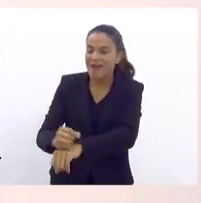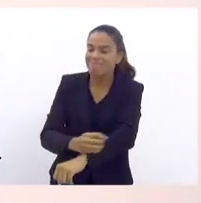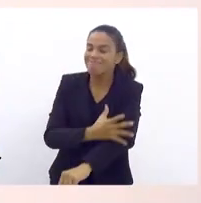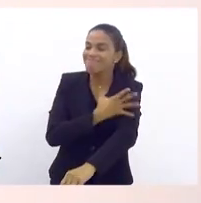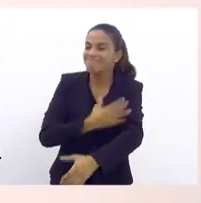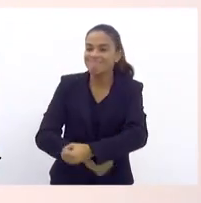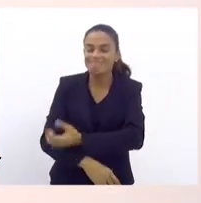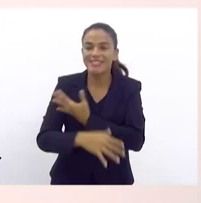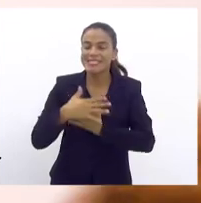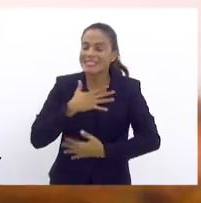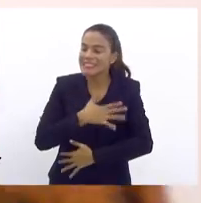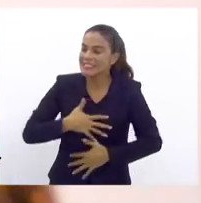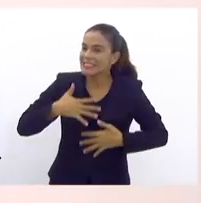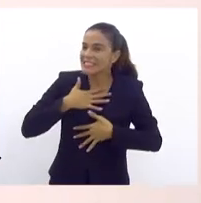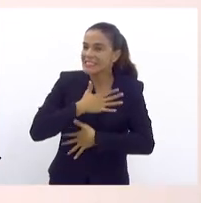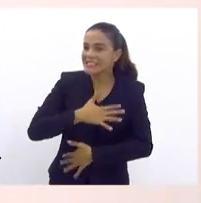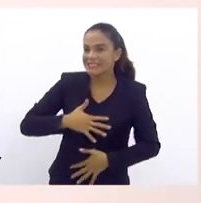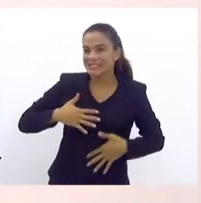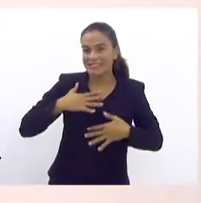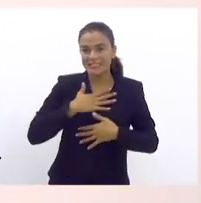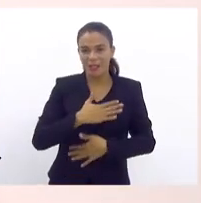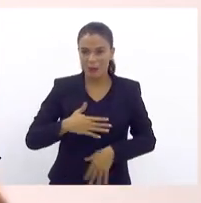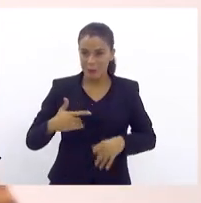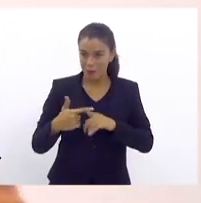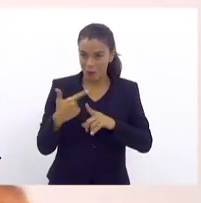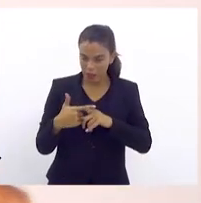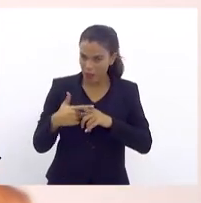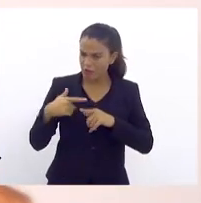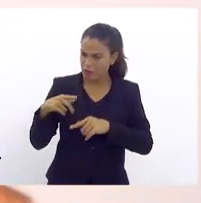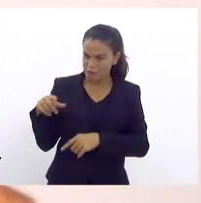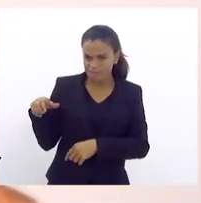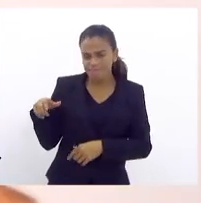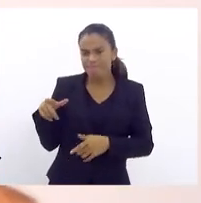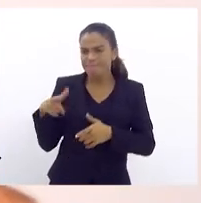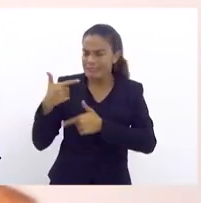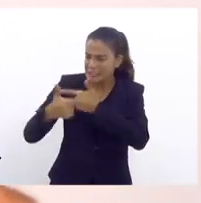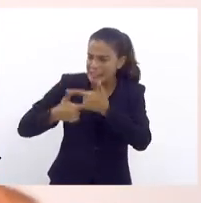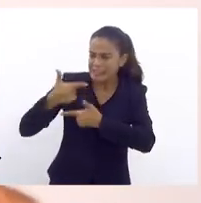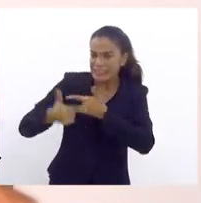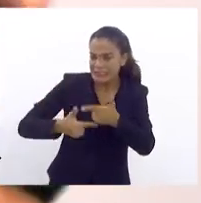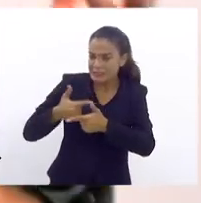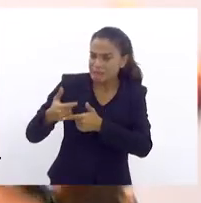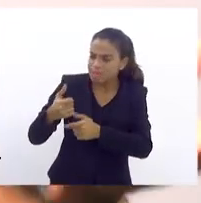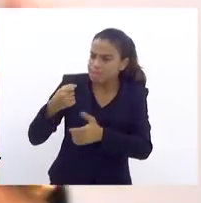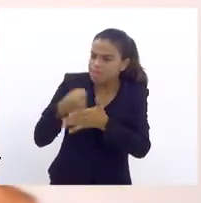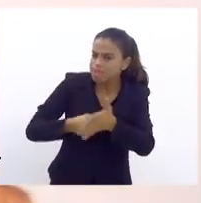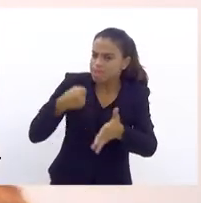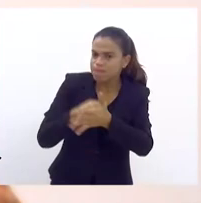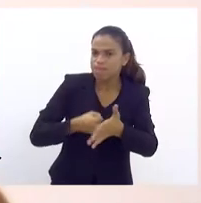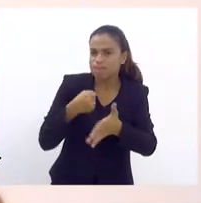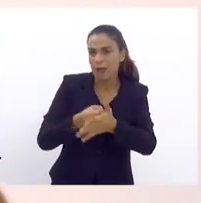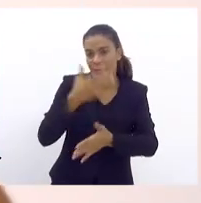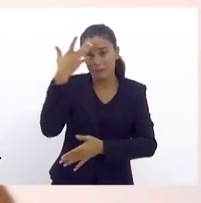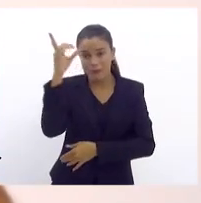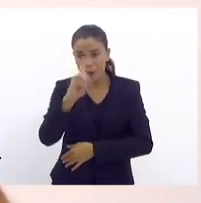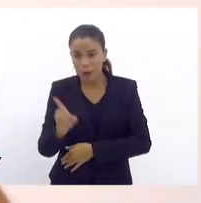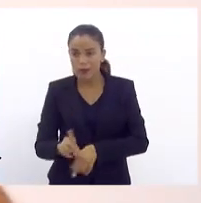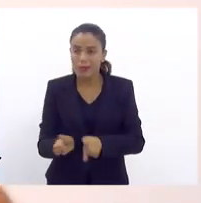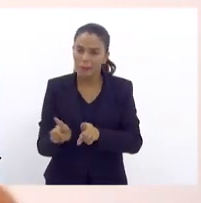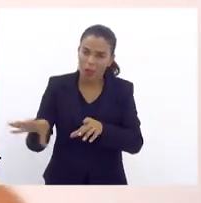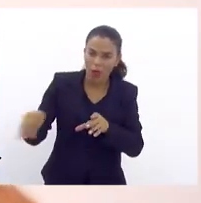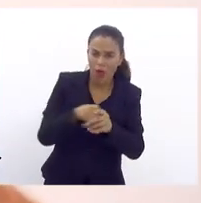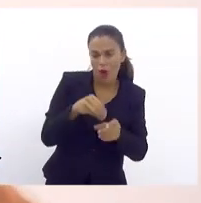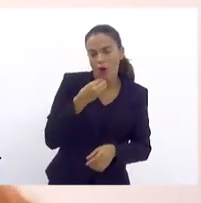gostosa porque assim eu acho que a gente trilhou um caminho que é ácido porque a pessoa com deficiência e incluindo Claro as pessoas com autismo